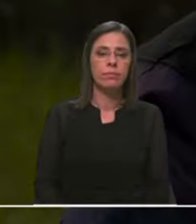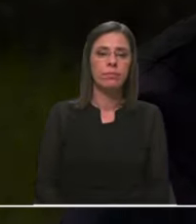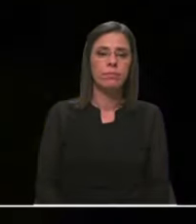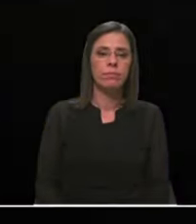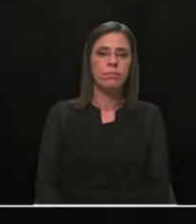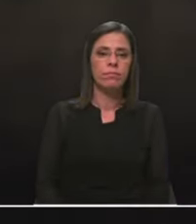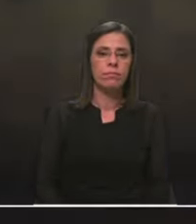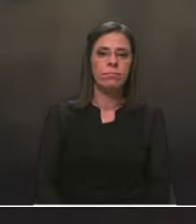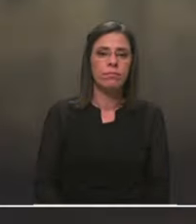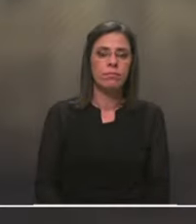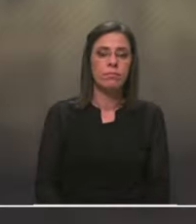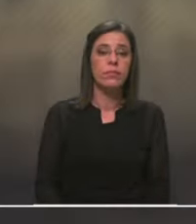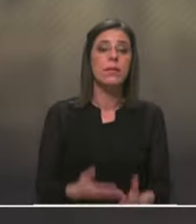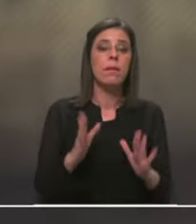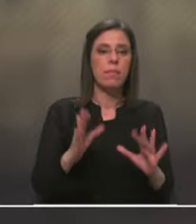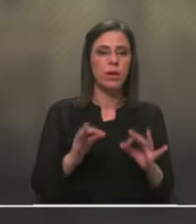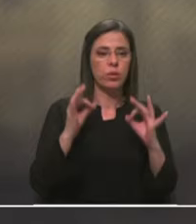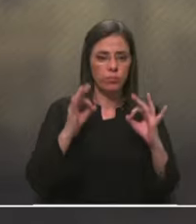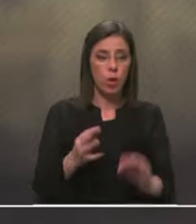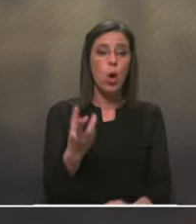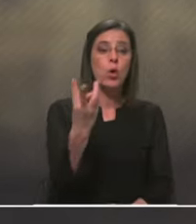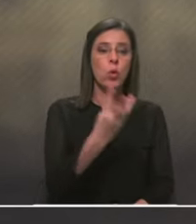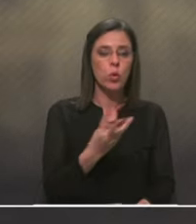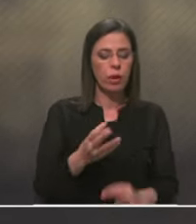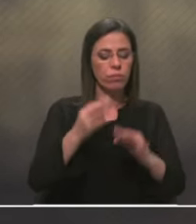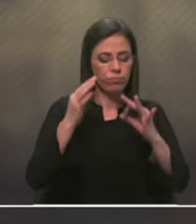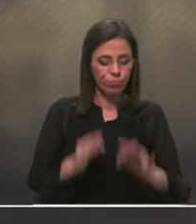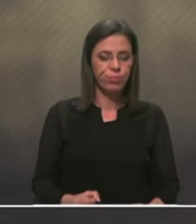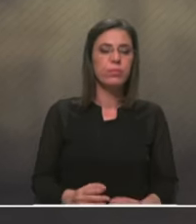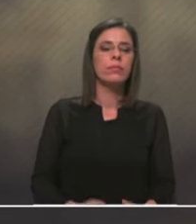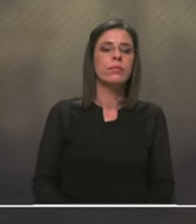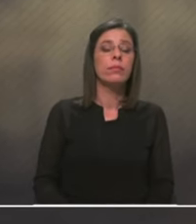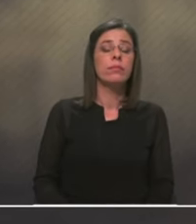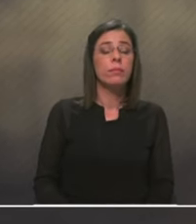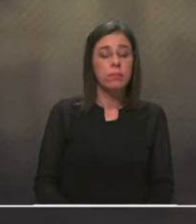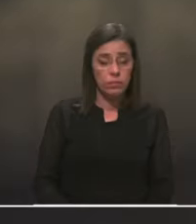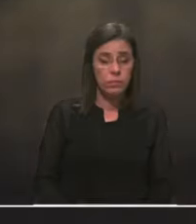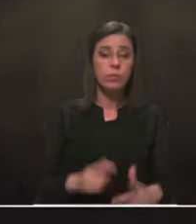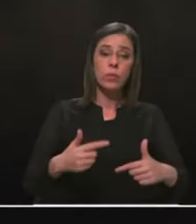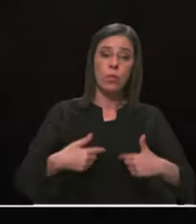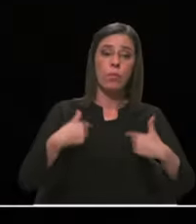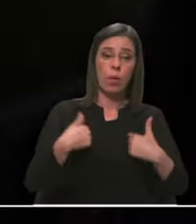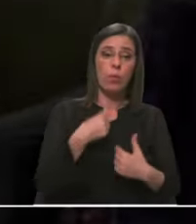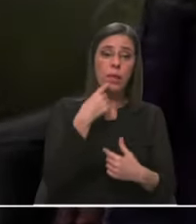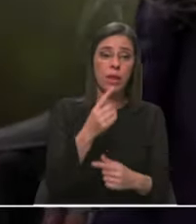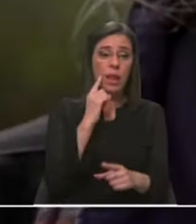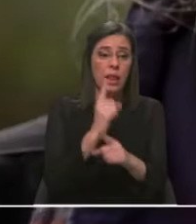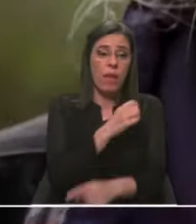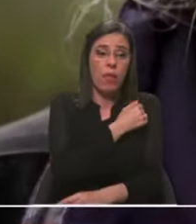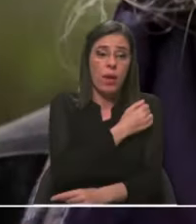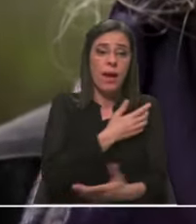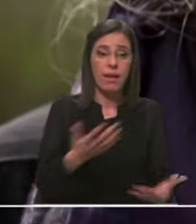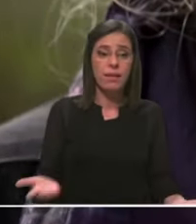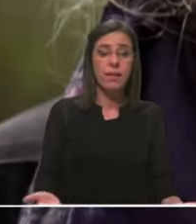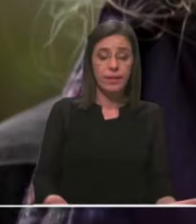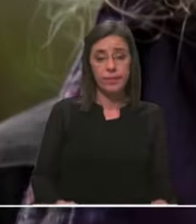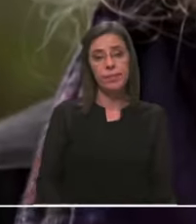corpo mas que foram os três foram aliás Foi eles que próprios a confirmar que estavam